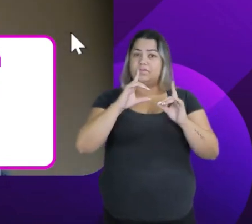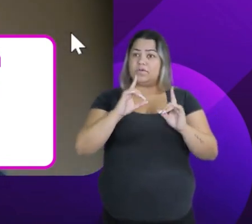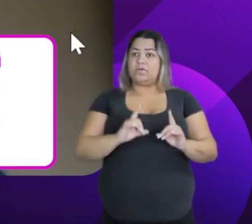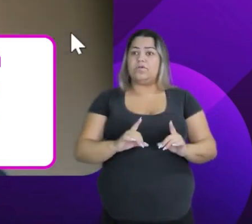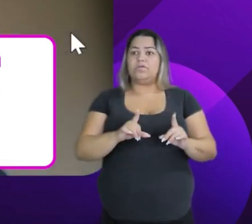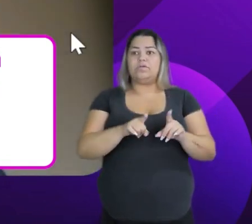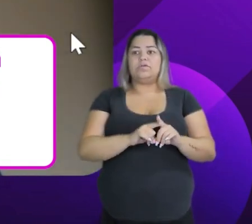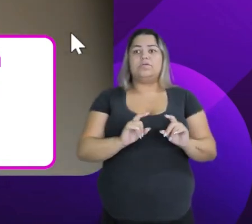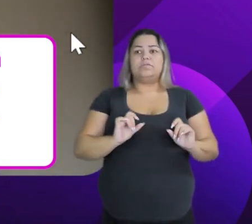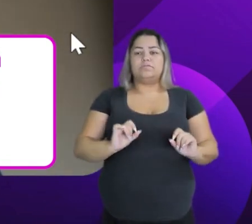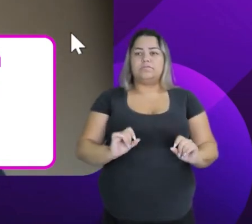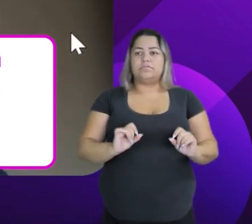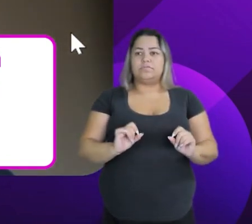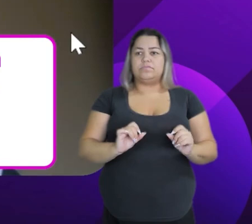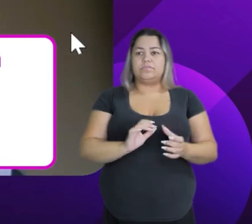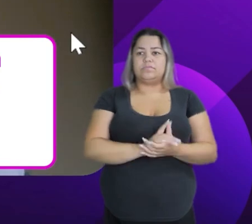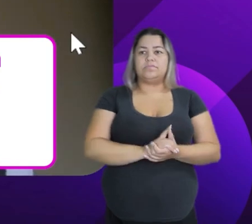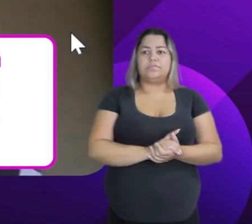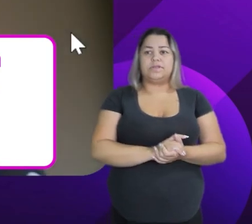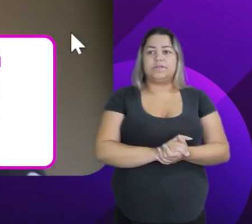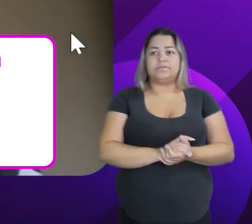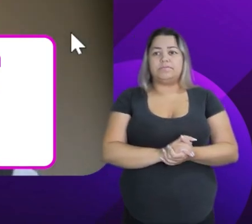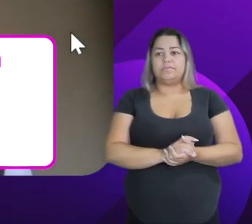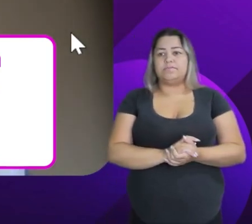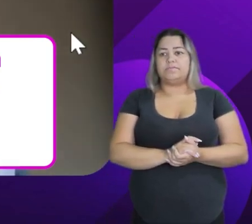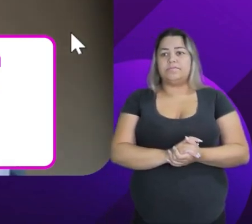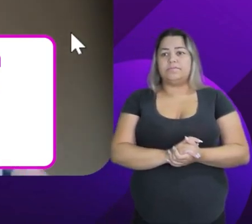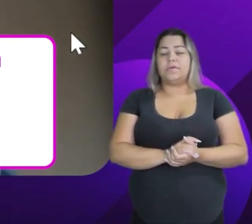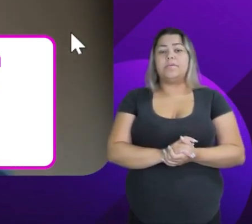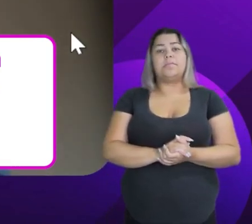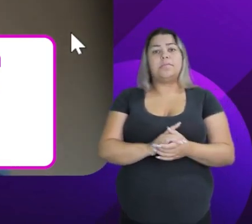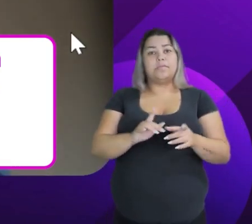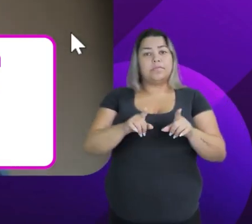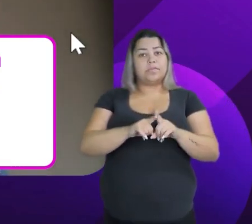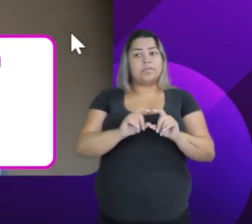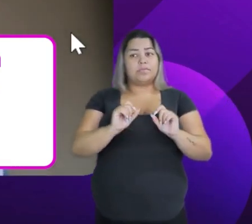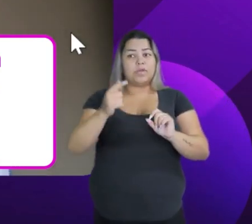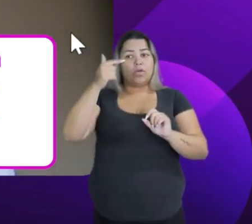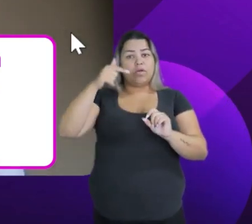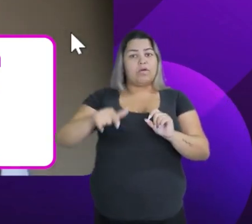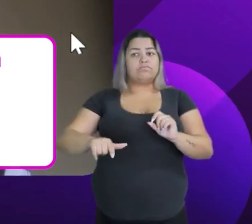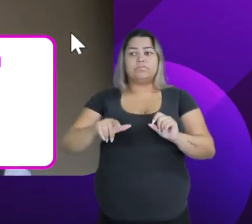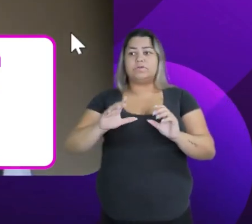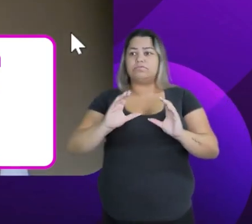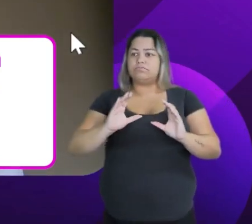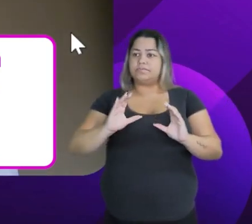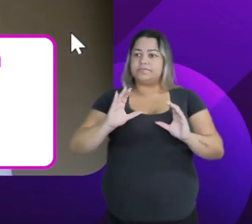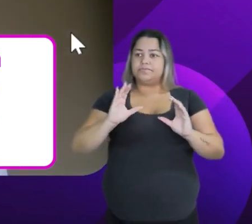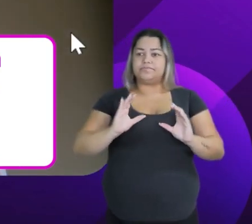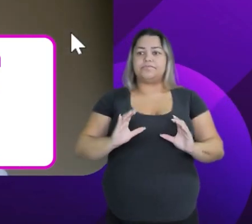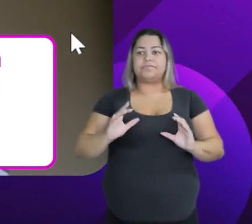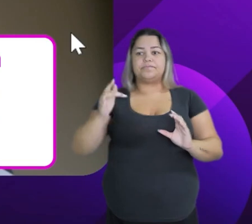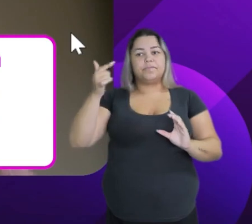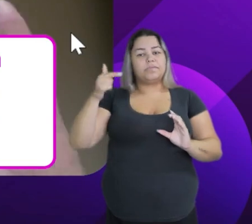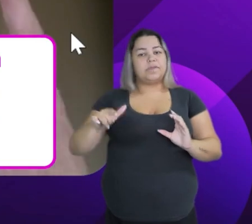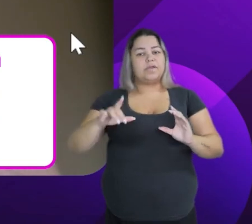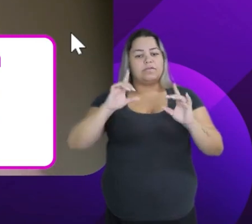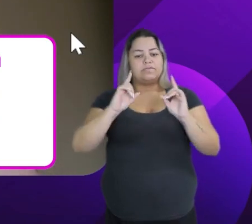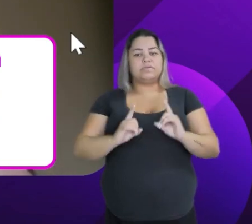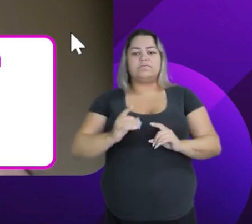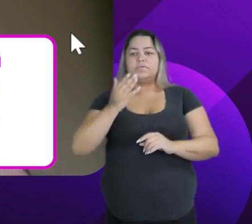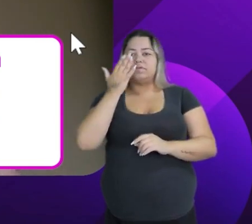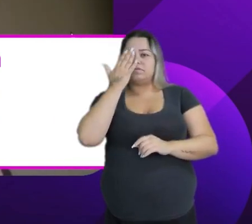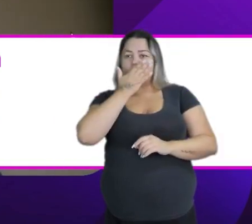a questão de paraplegia, por exemplo, outras condições assim, mas também as deficiências visuais,